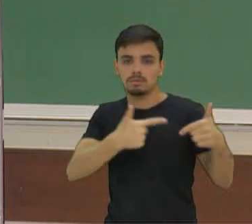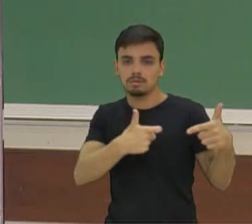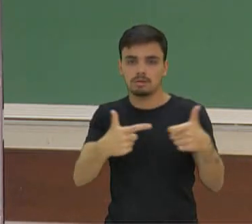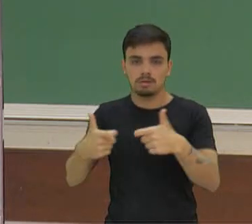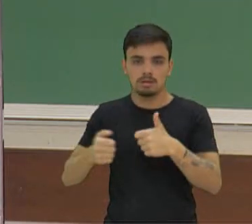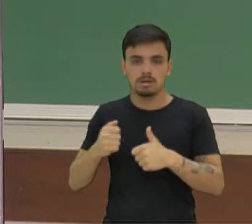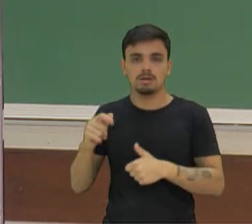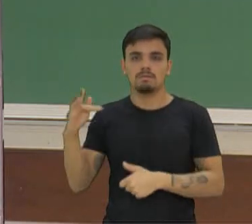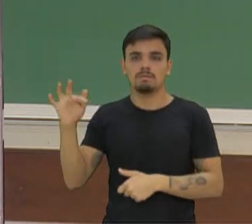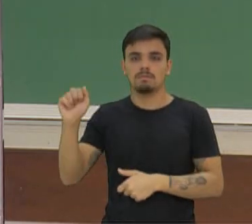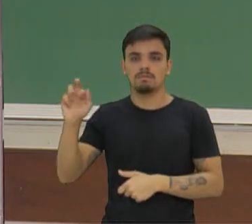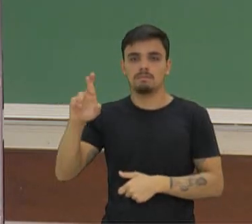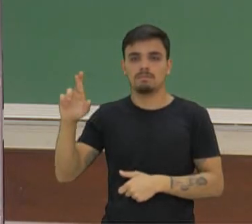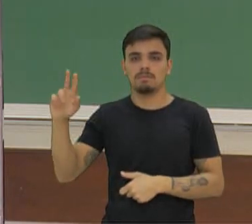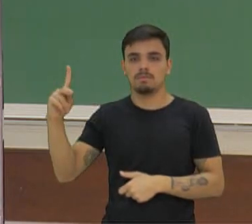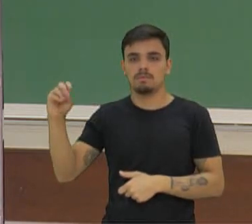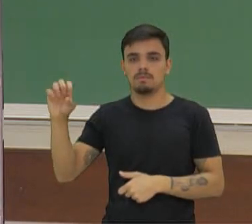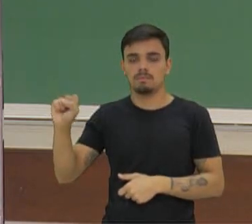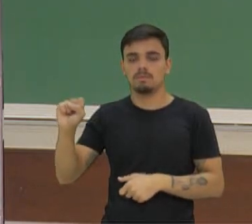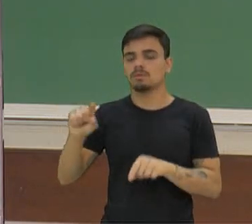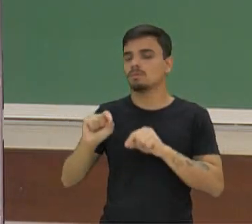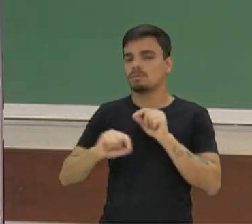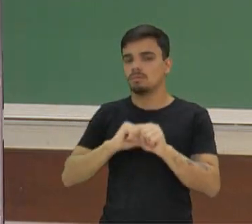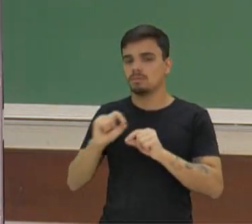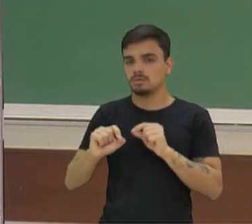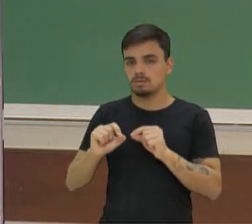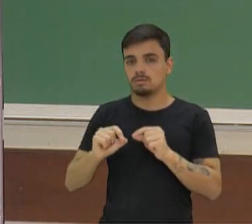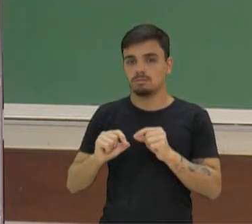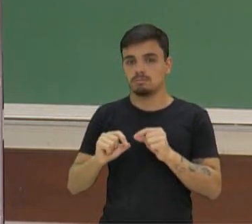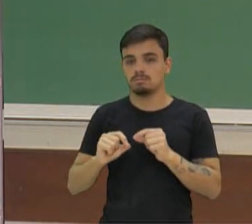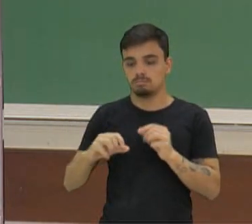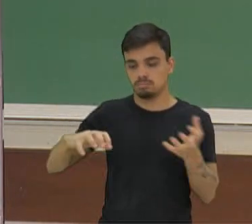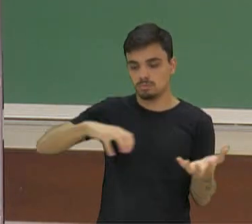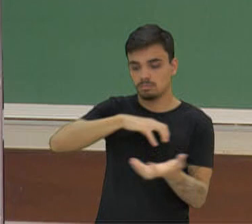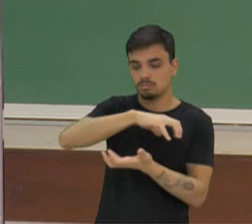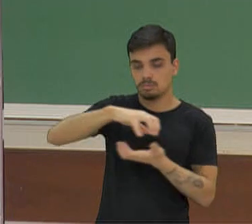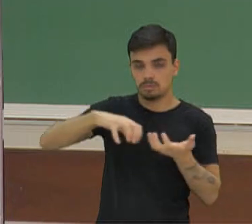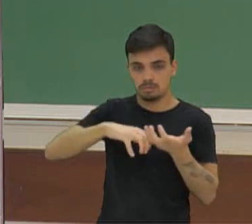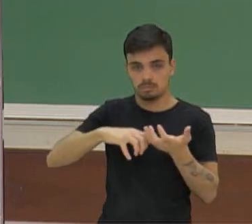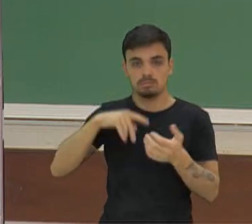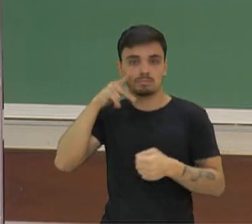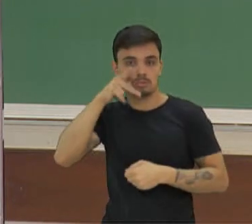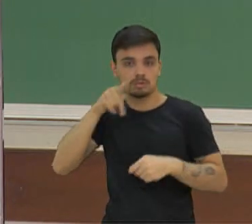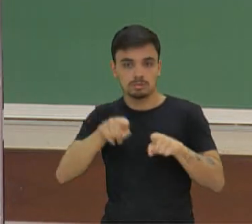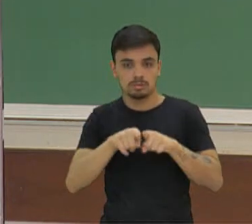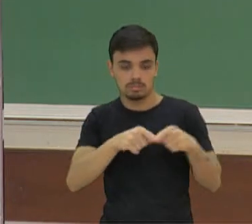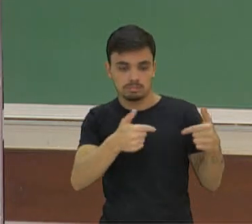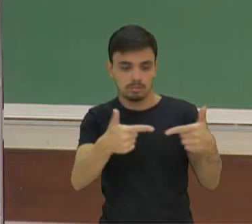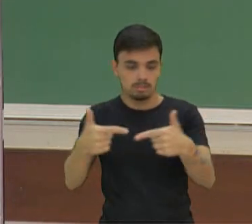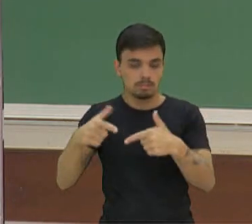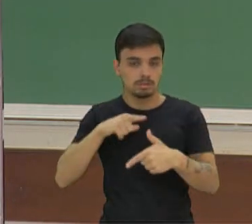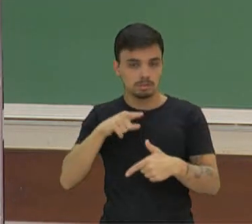levaram o movimento político e armado também da Sabinada, ok?